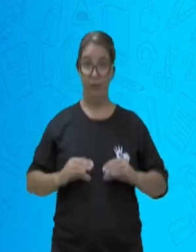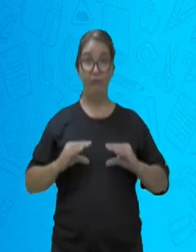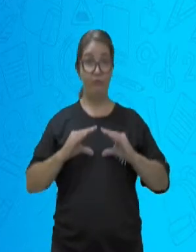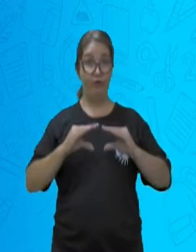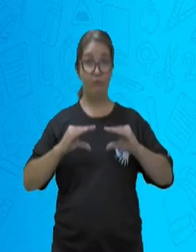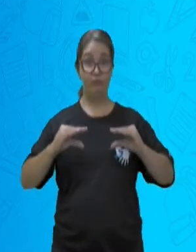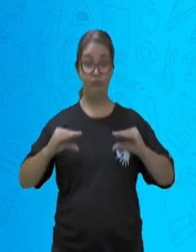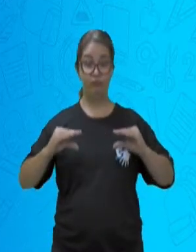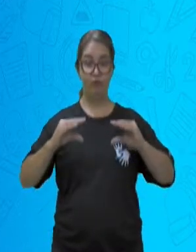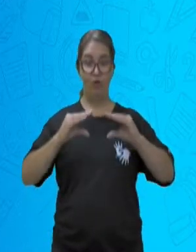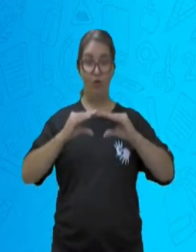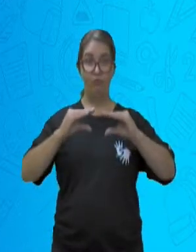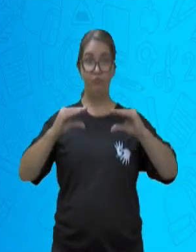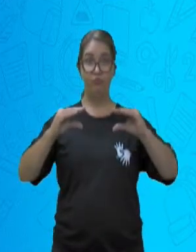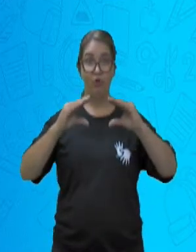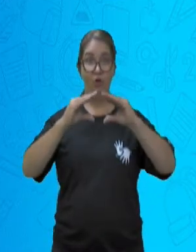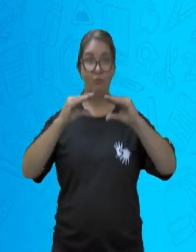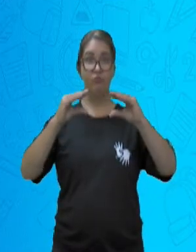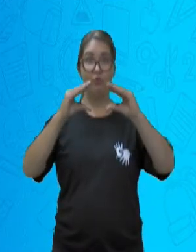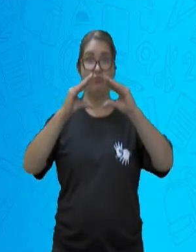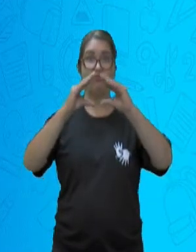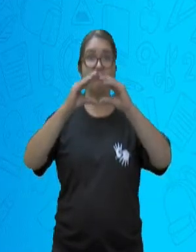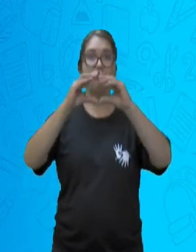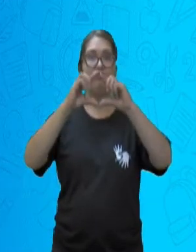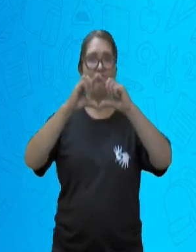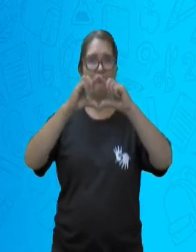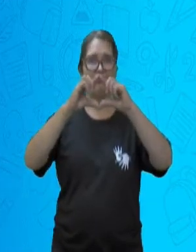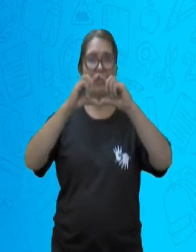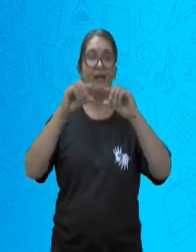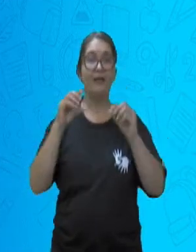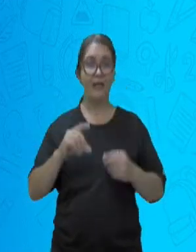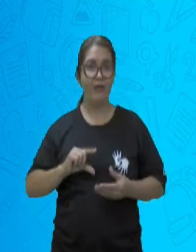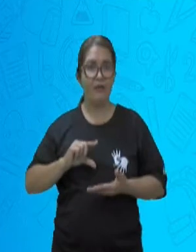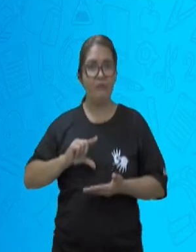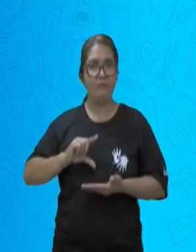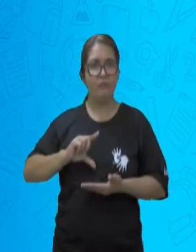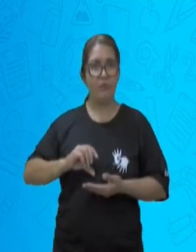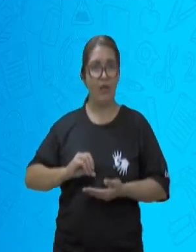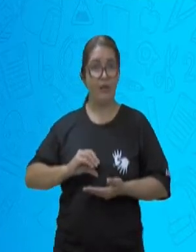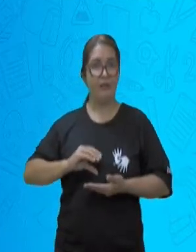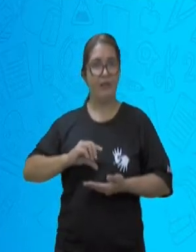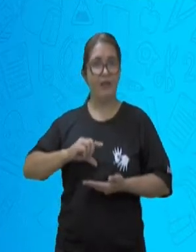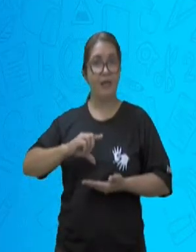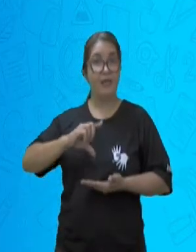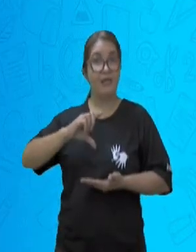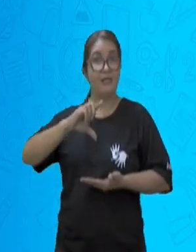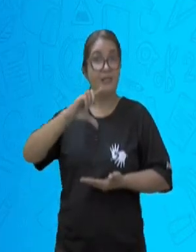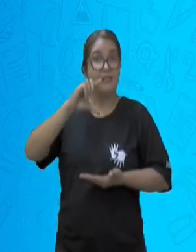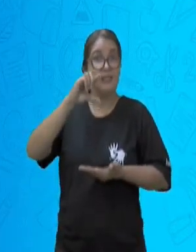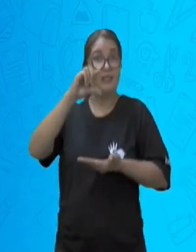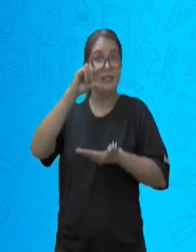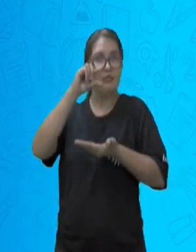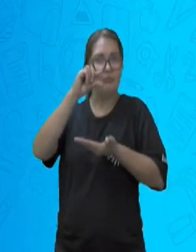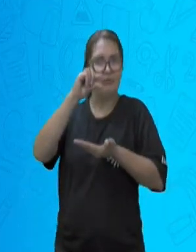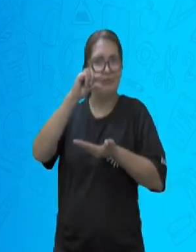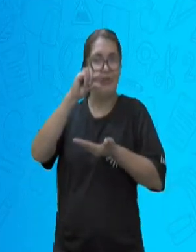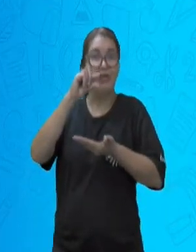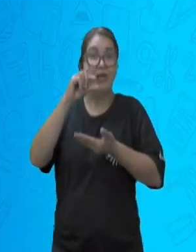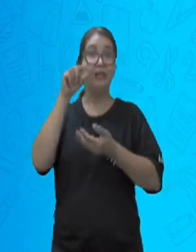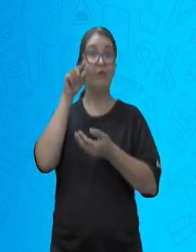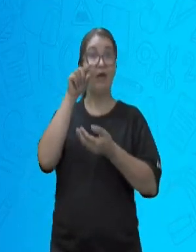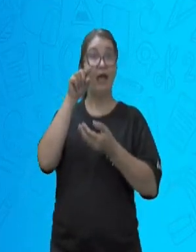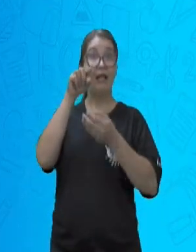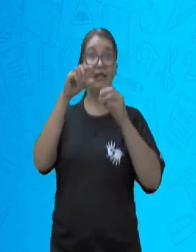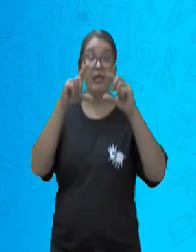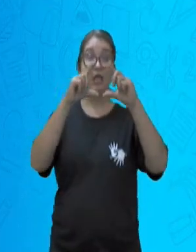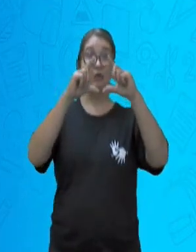a ingestão do alimento passa a ser de forma moderada. O que isso quer dizer? Professora, eu posso comer tudo da base da pirâmide,